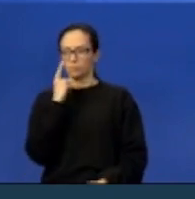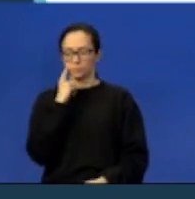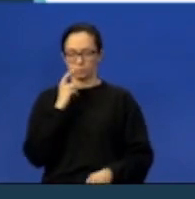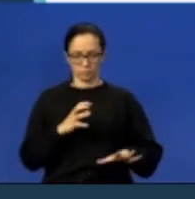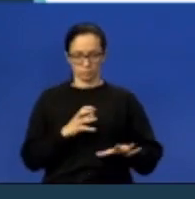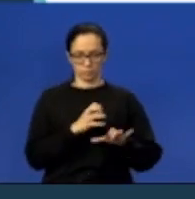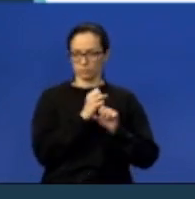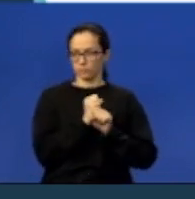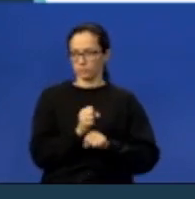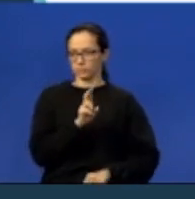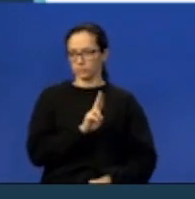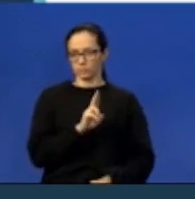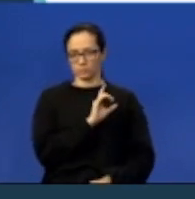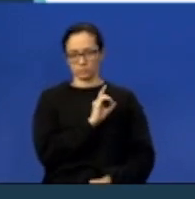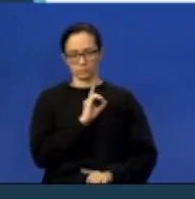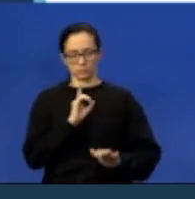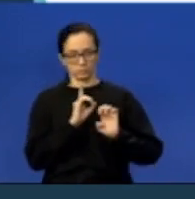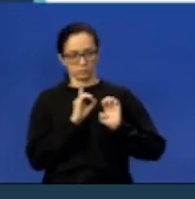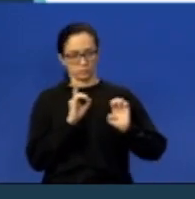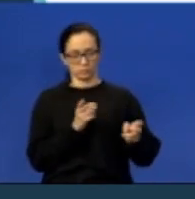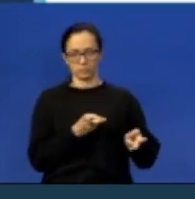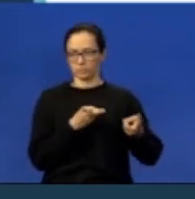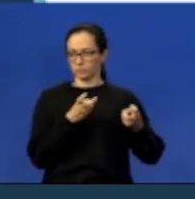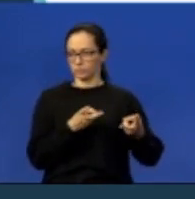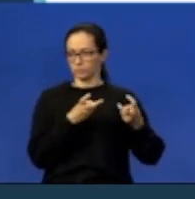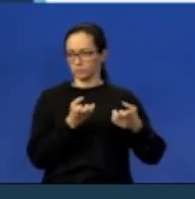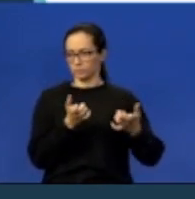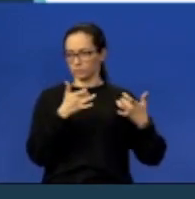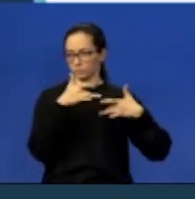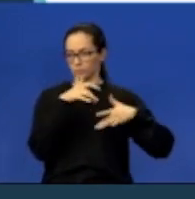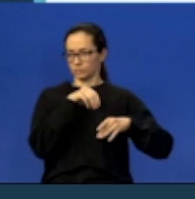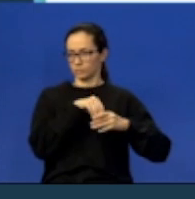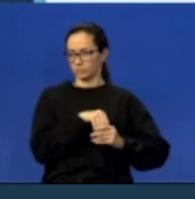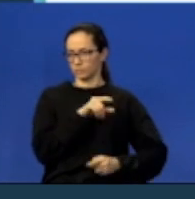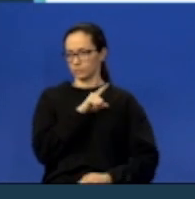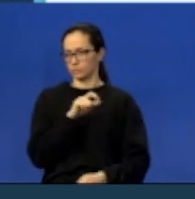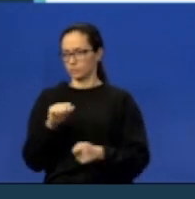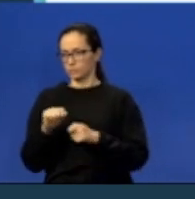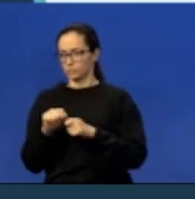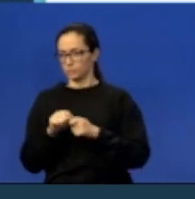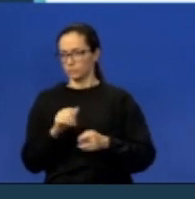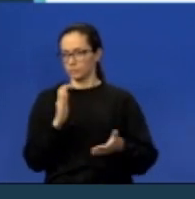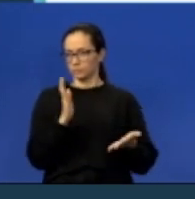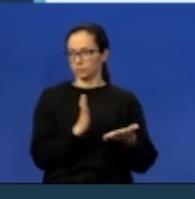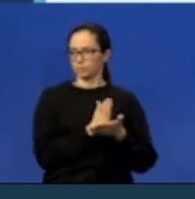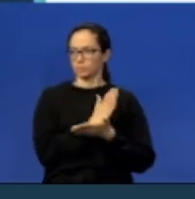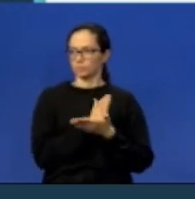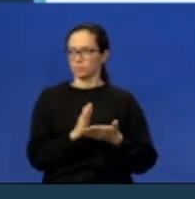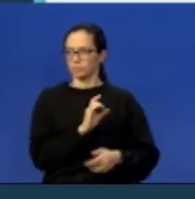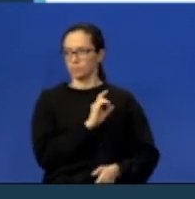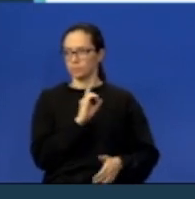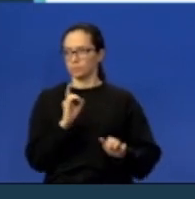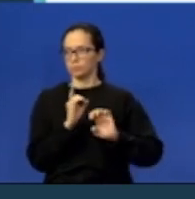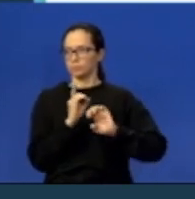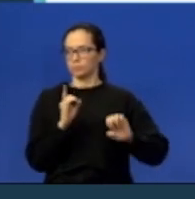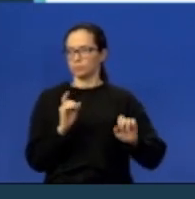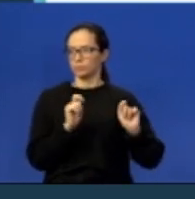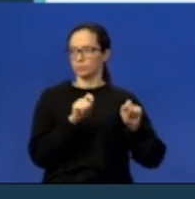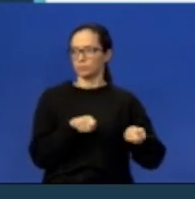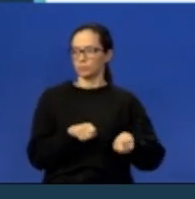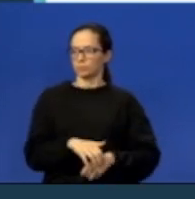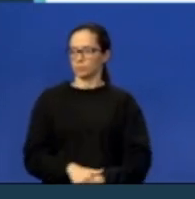His, os ramos direito e esquerdo localizados no septo interventricular, em que separa, né, o ventrículo direito do ventrículo